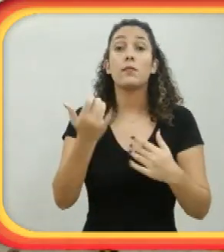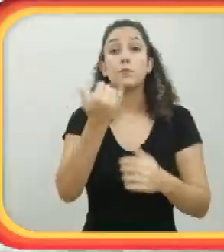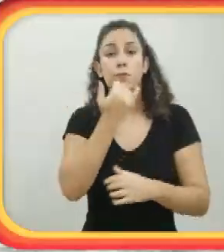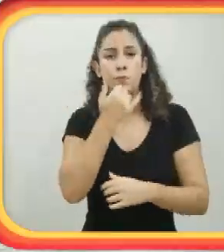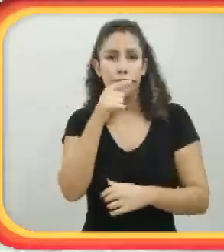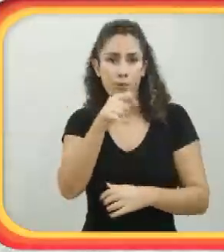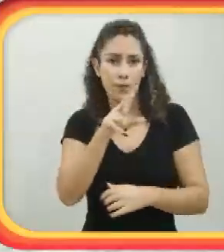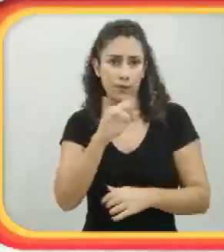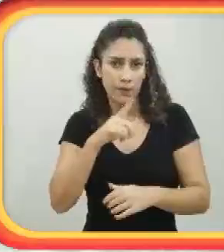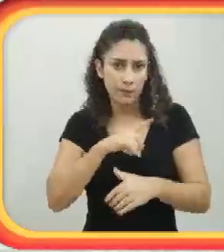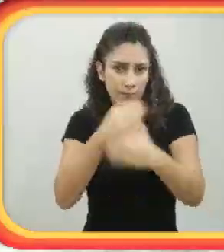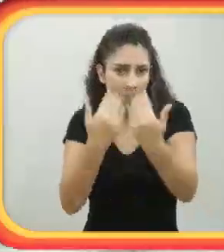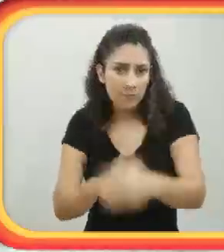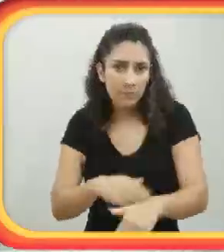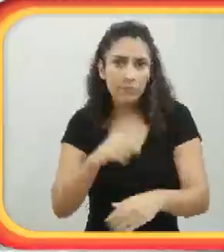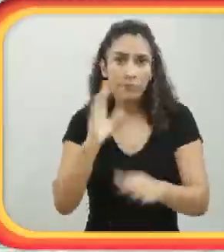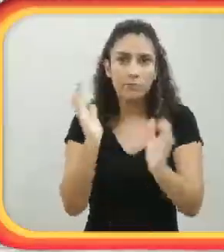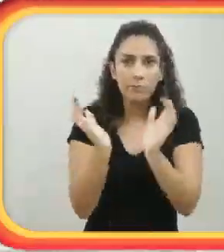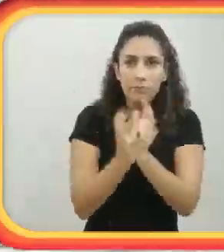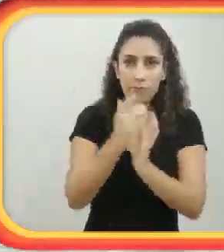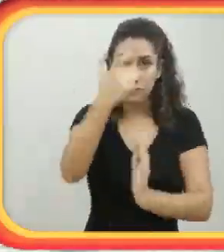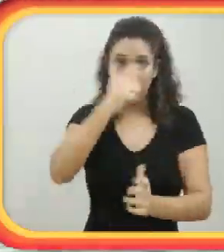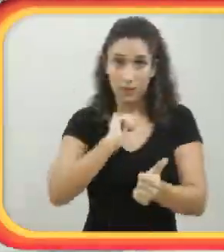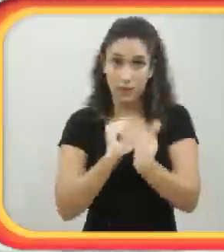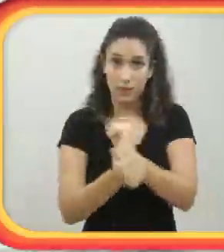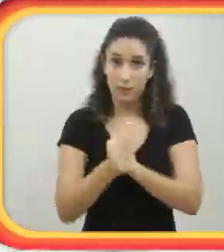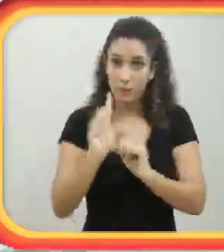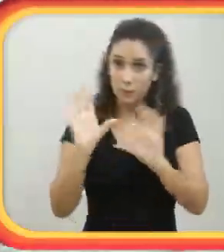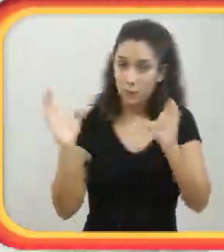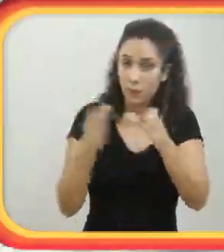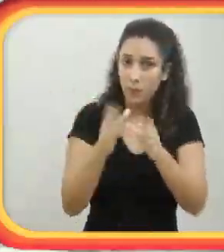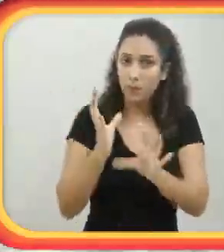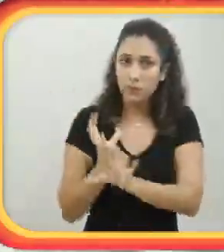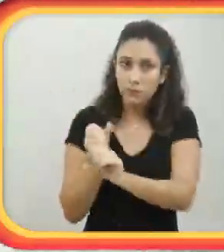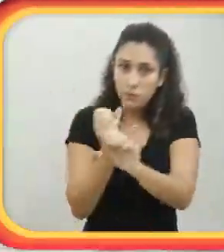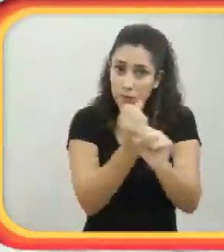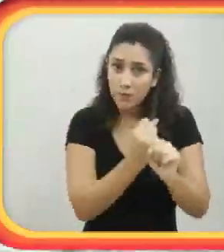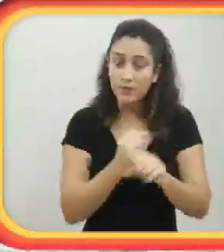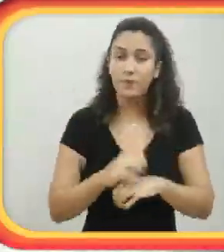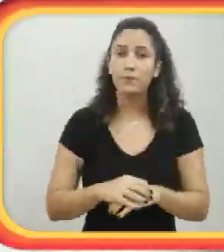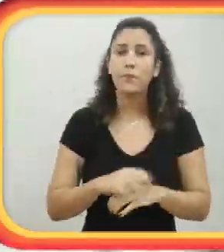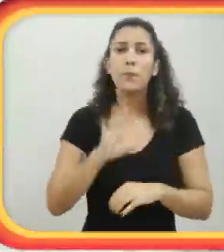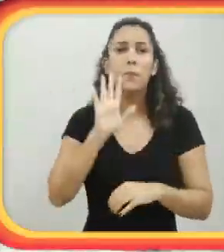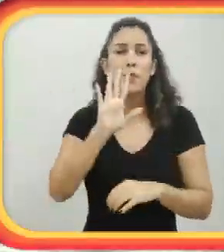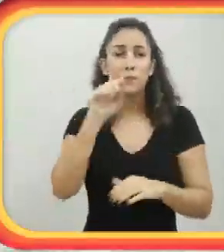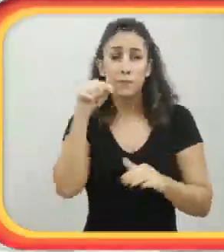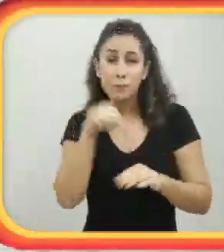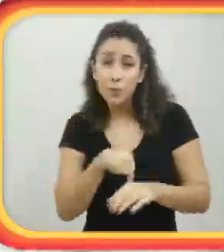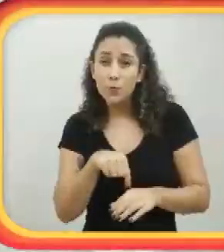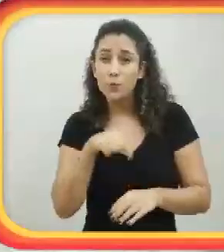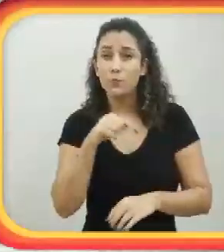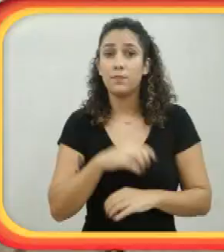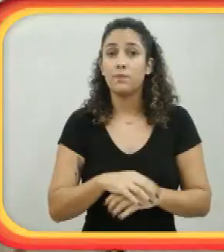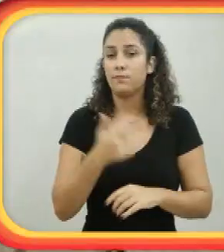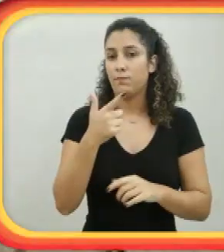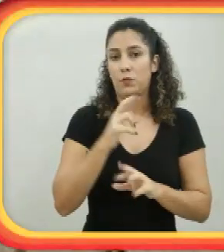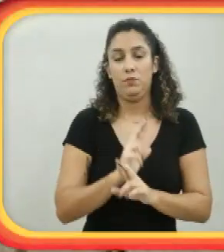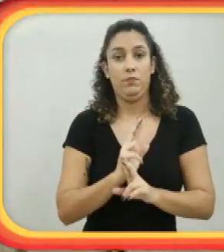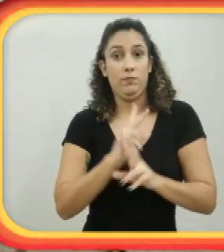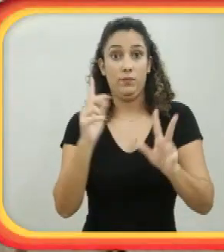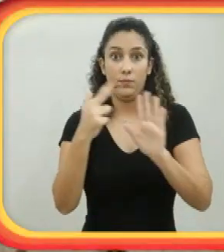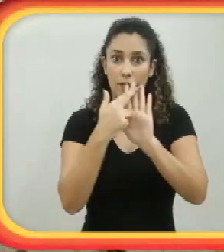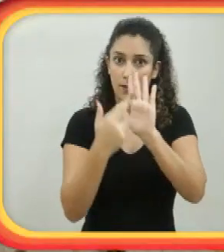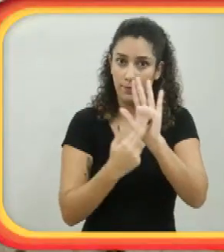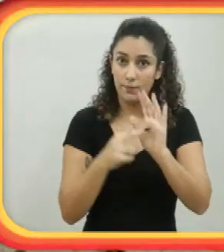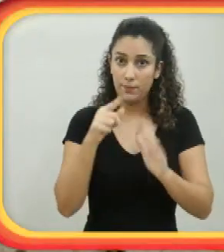você vai ter provas de equipe com atletas formados em função dessa pontuação. Mas no fundo,